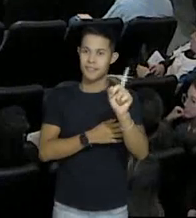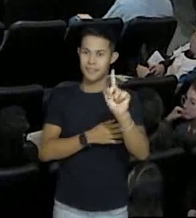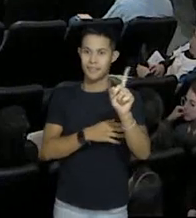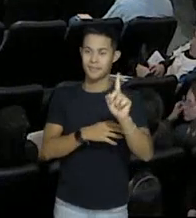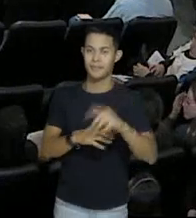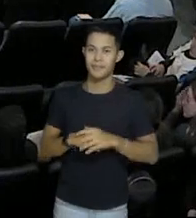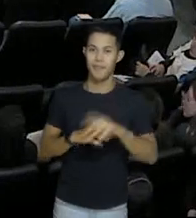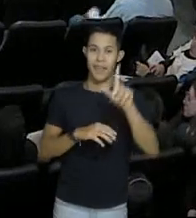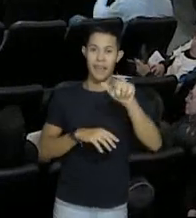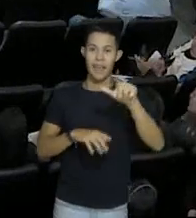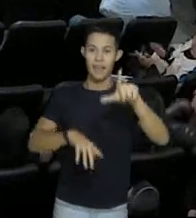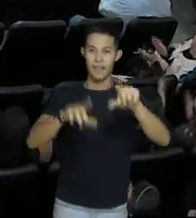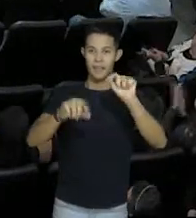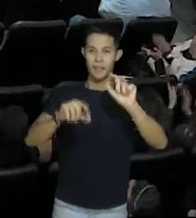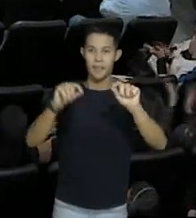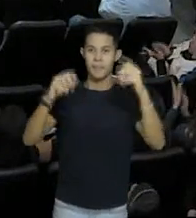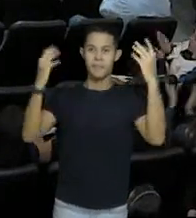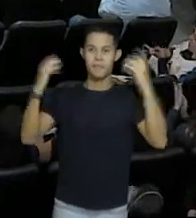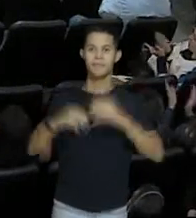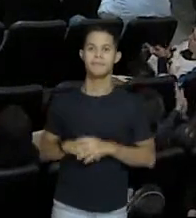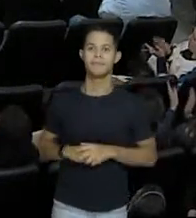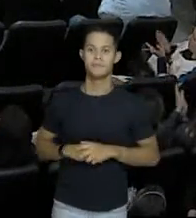Depois eu falo para a moça.